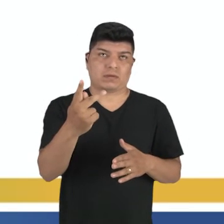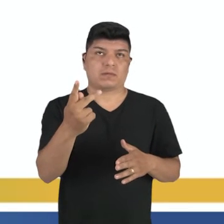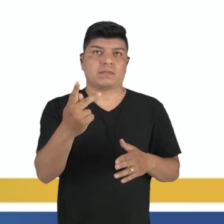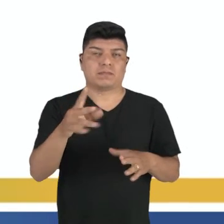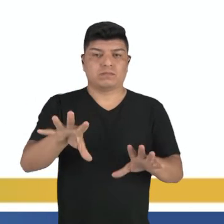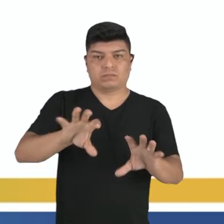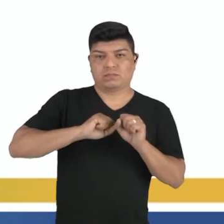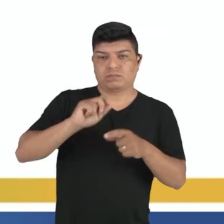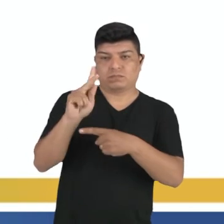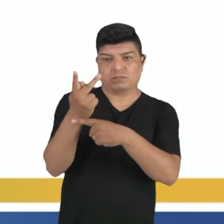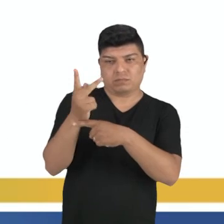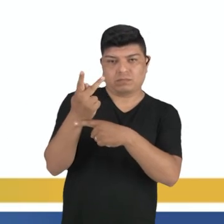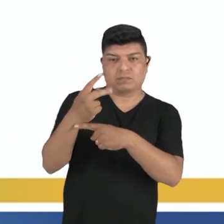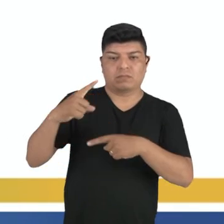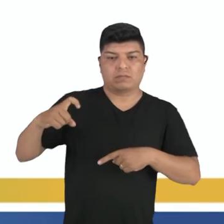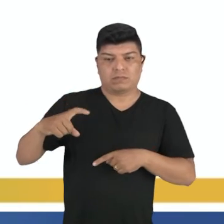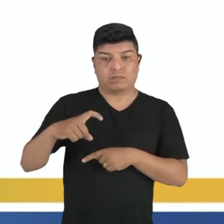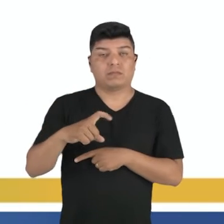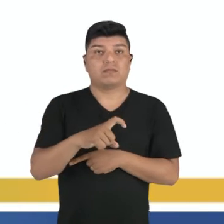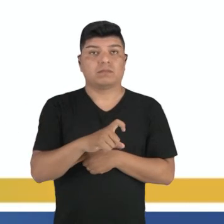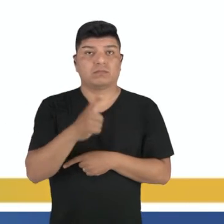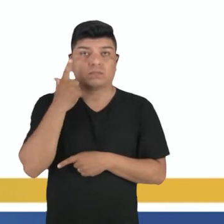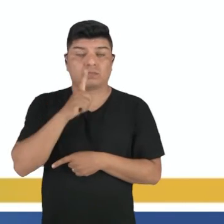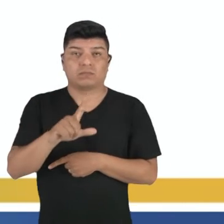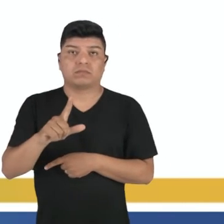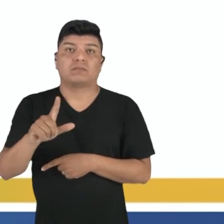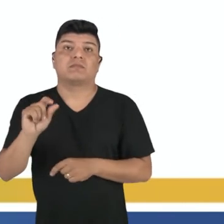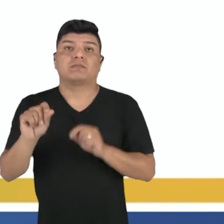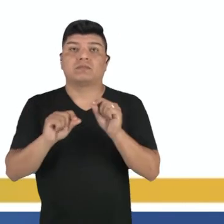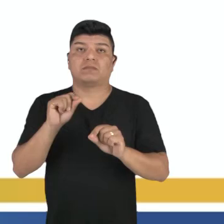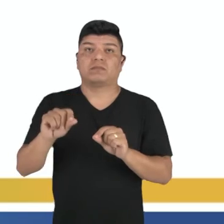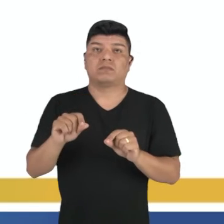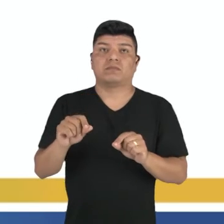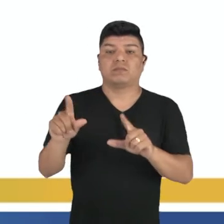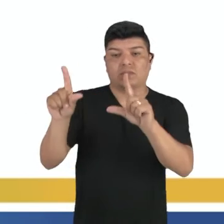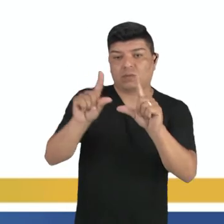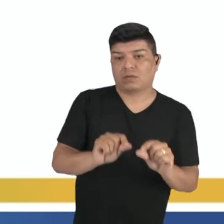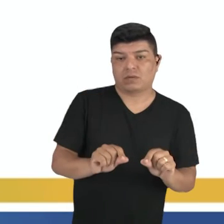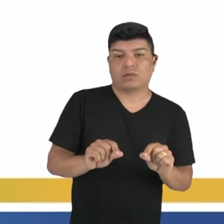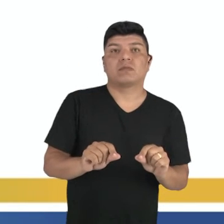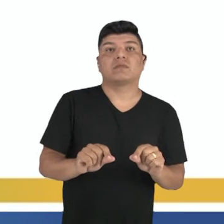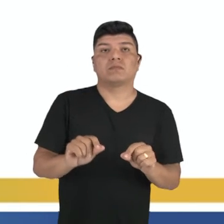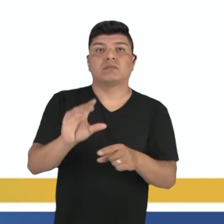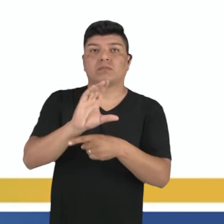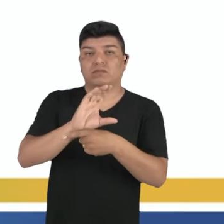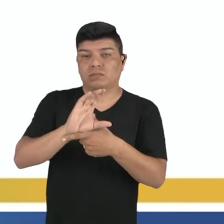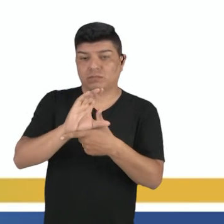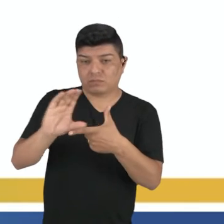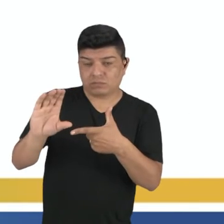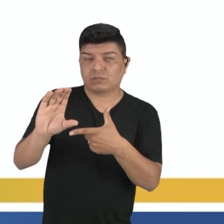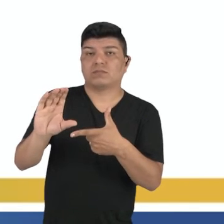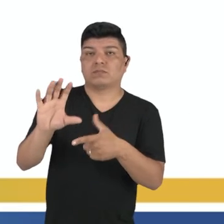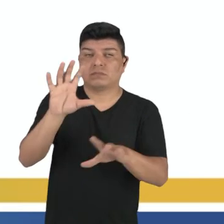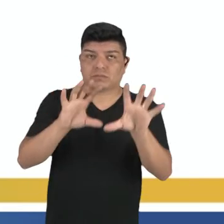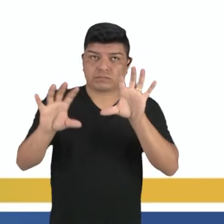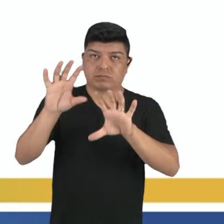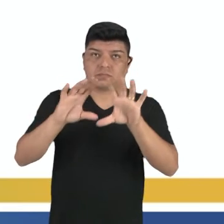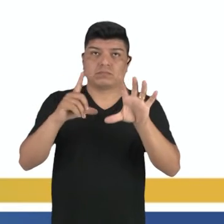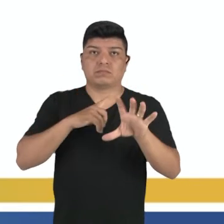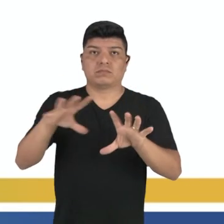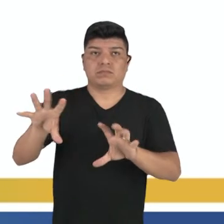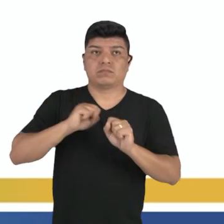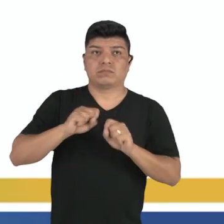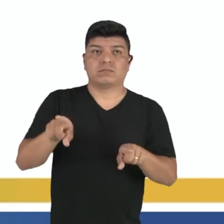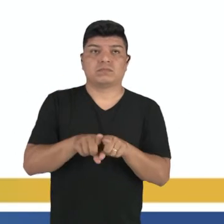as bactérias elas conseguem energia suficiente para reduzir o gás carbônico né Elas